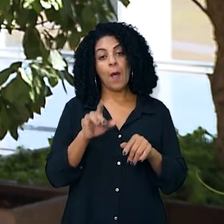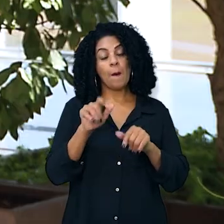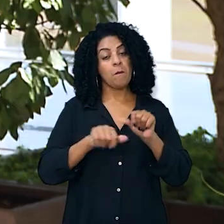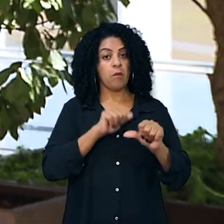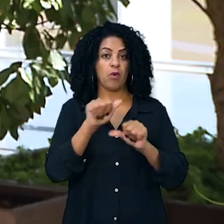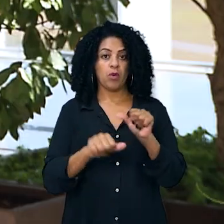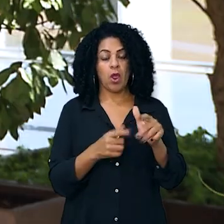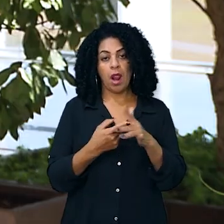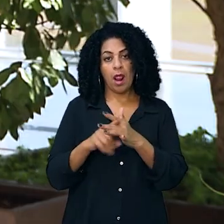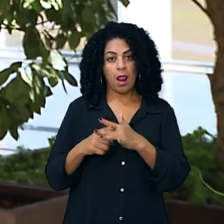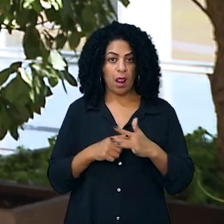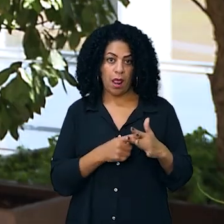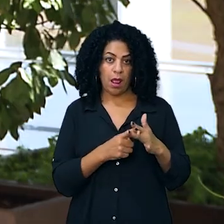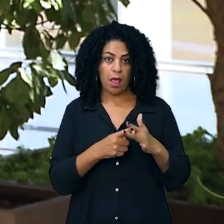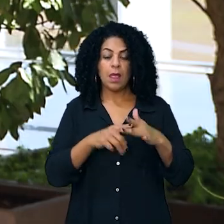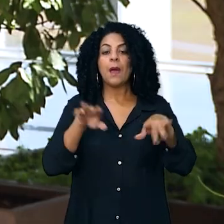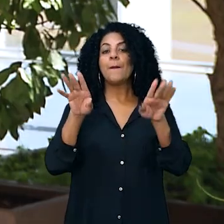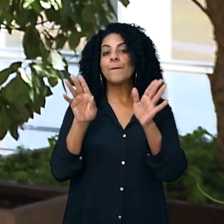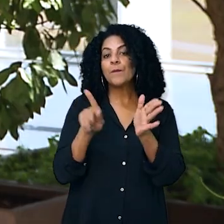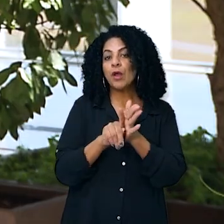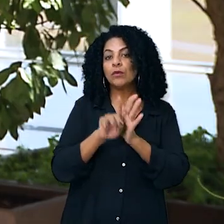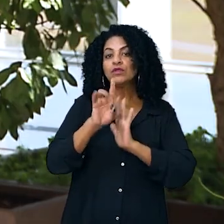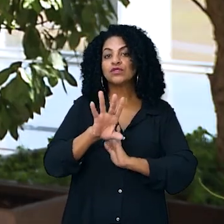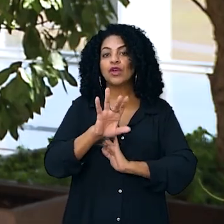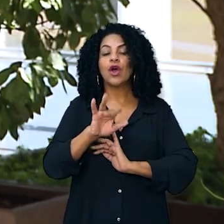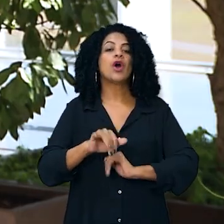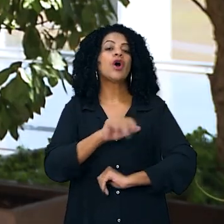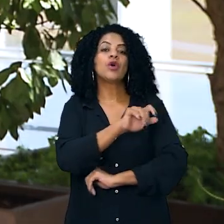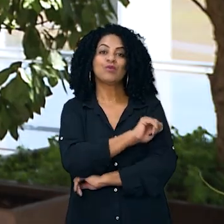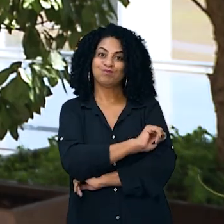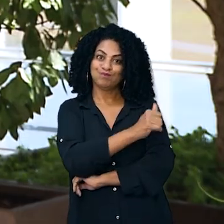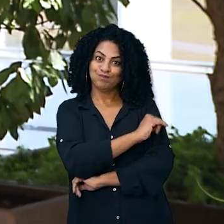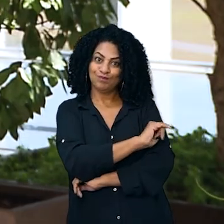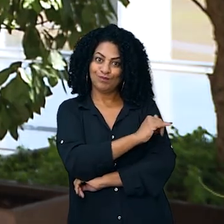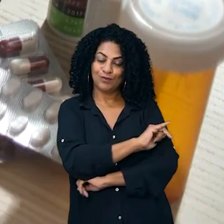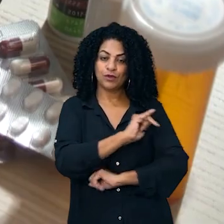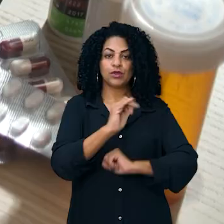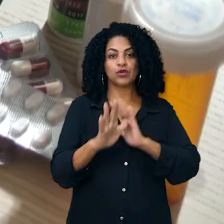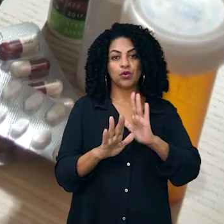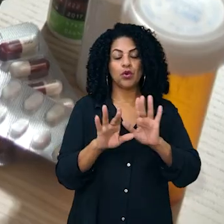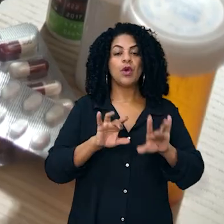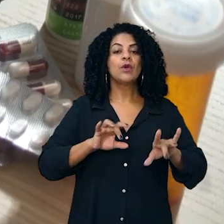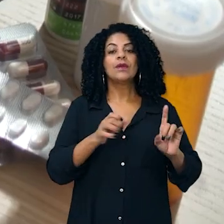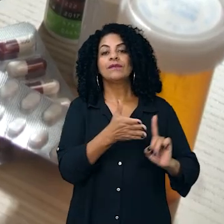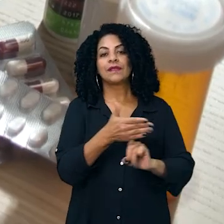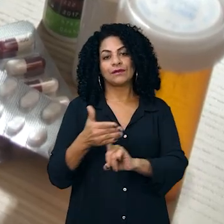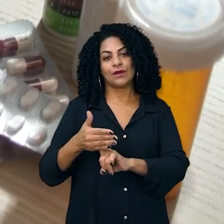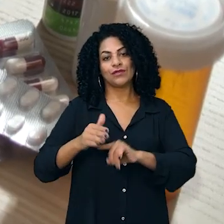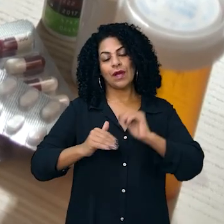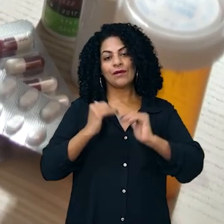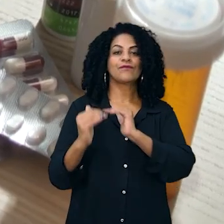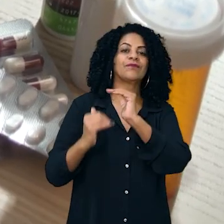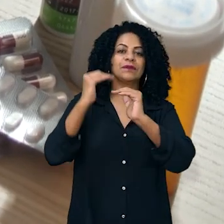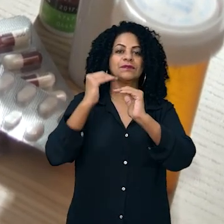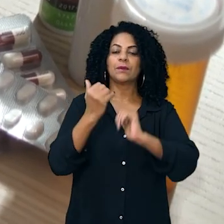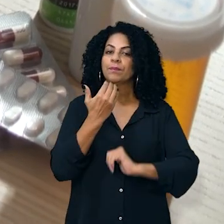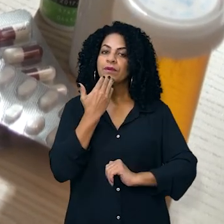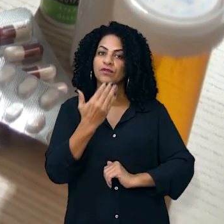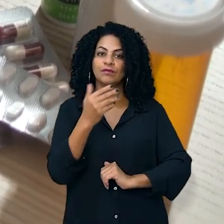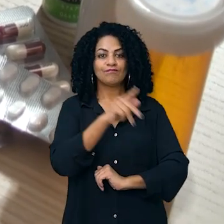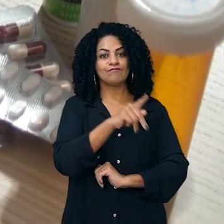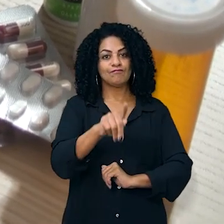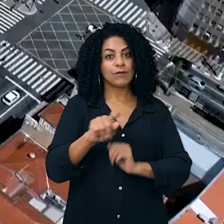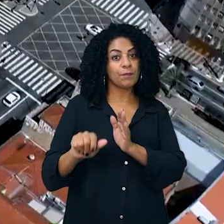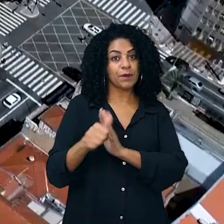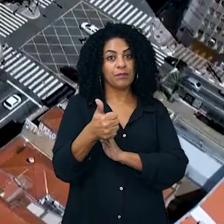ferramentas utilizadas pelos docentes, em razão dos avanços tecnológicos. O pedido de horas extras da professora foi rejeitado